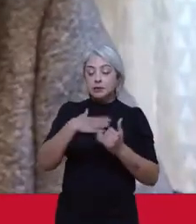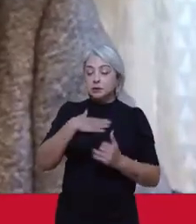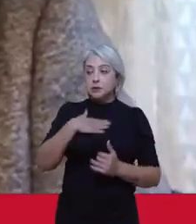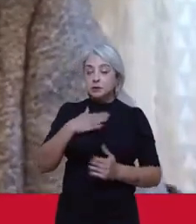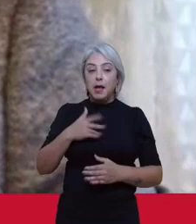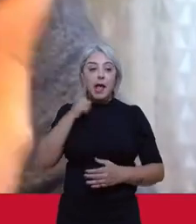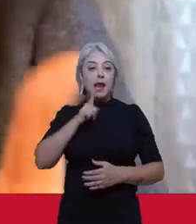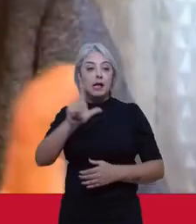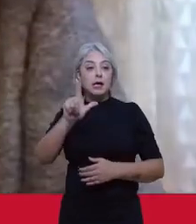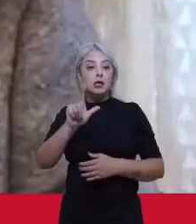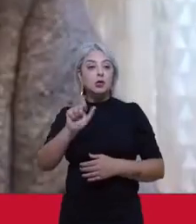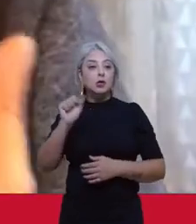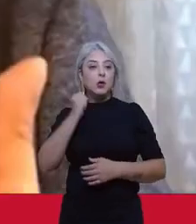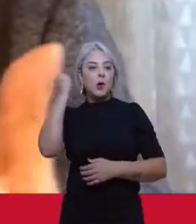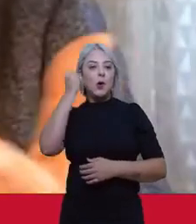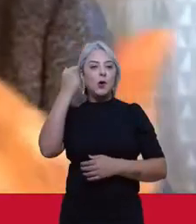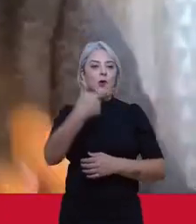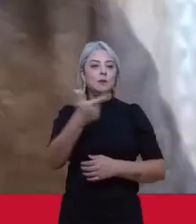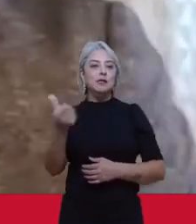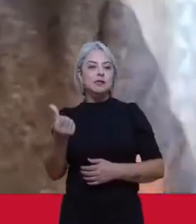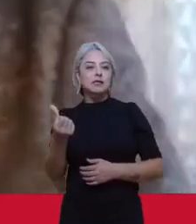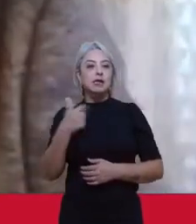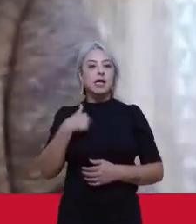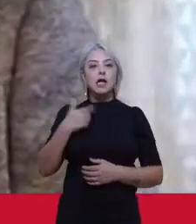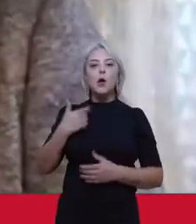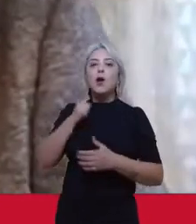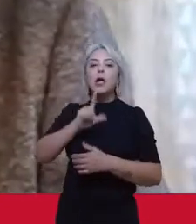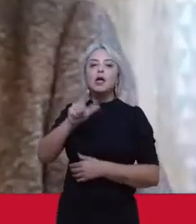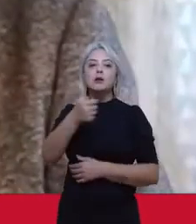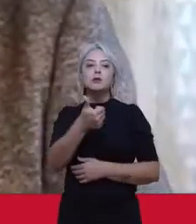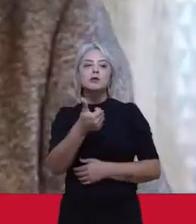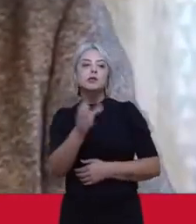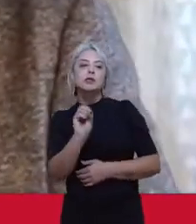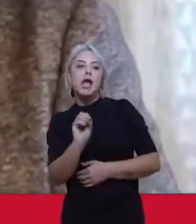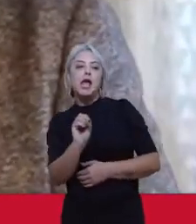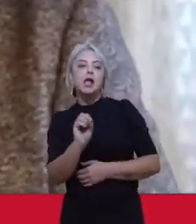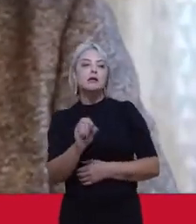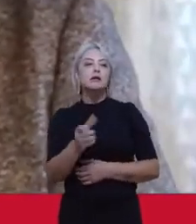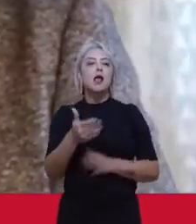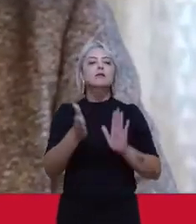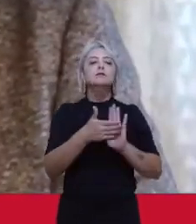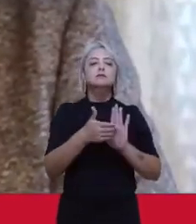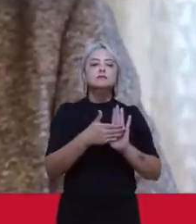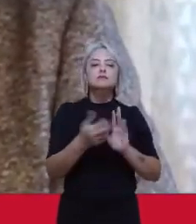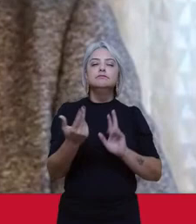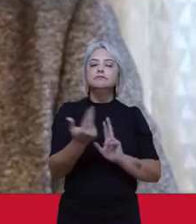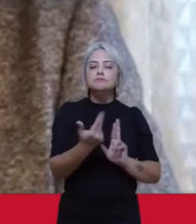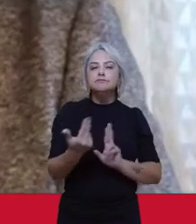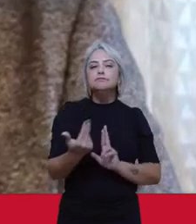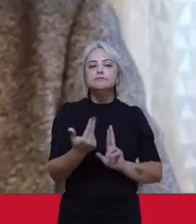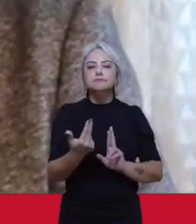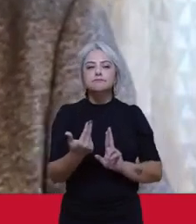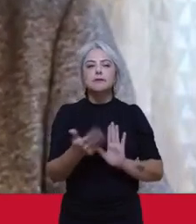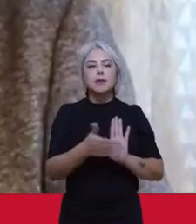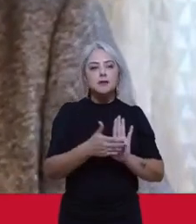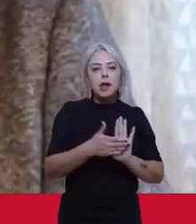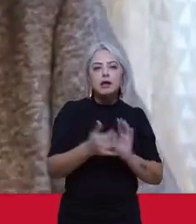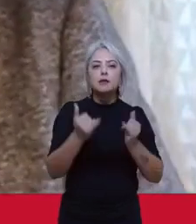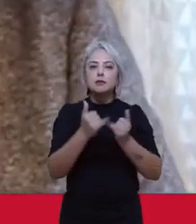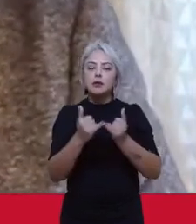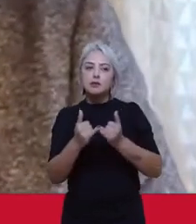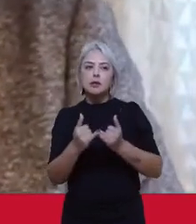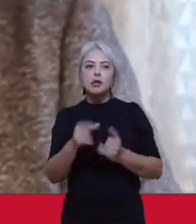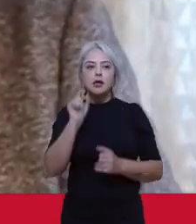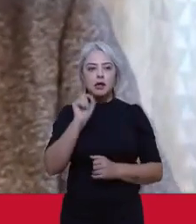foi eleita em 2016, mas eu fui eleito em 2010, 2011. Ou seja, as pautas dela, de alguma maneira, eram pautas parecidas com as